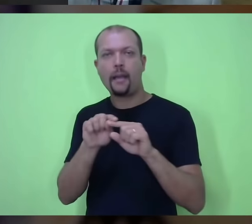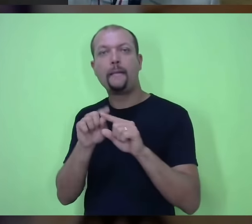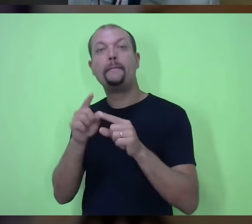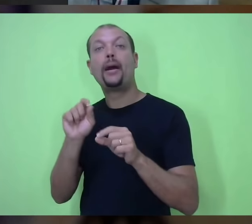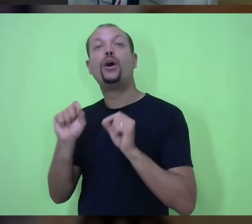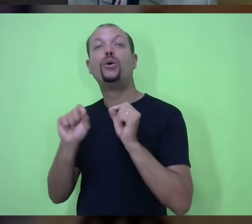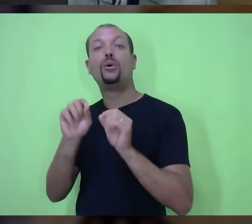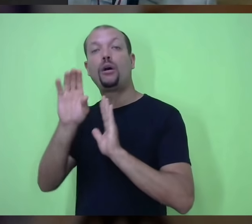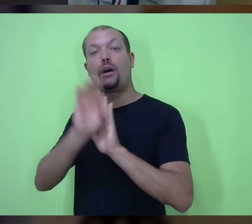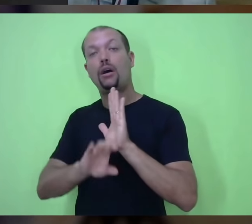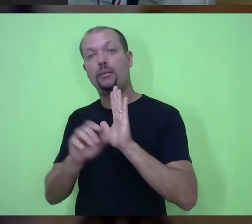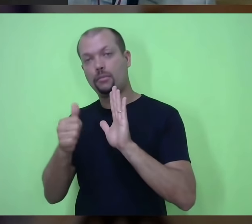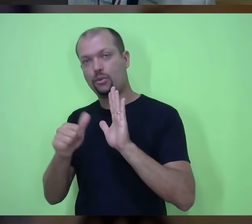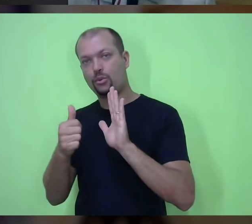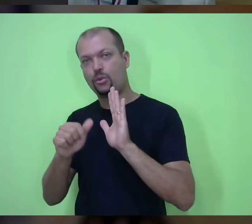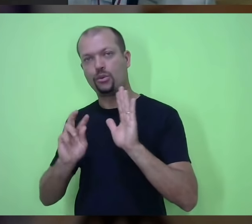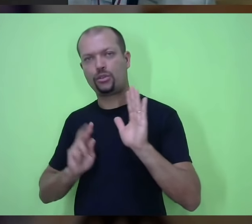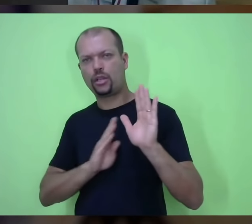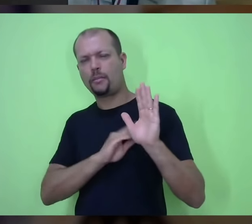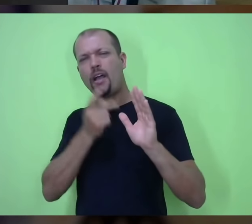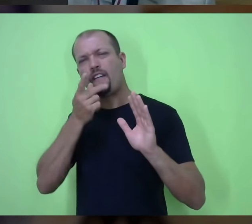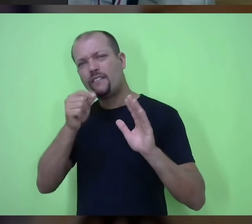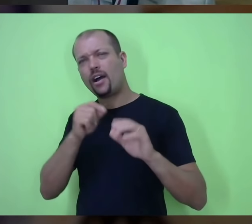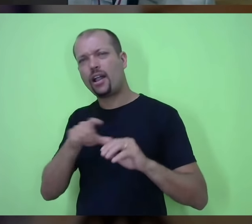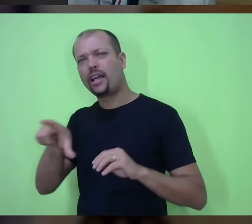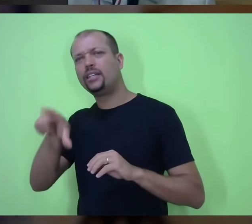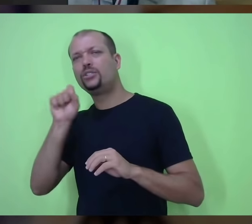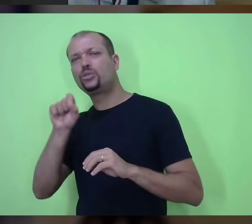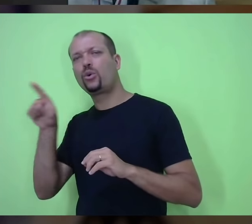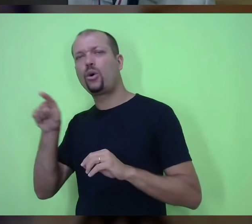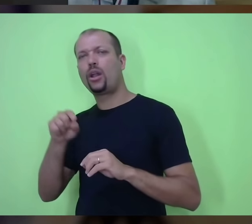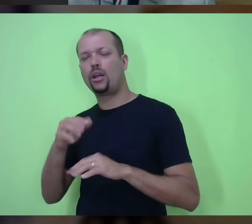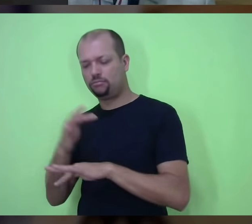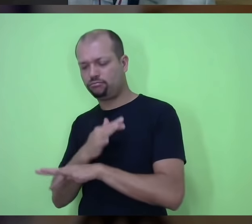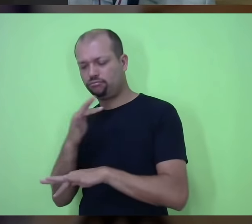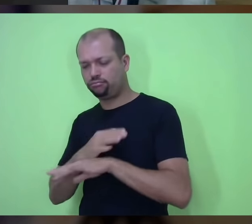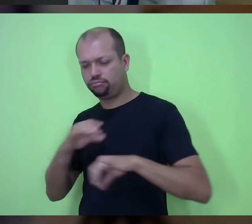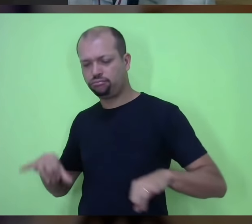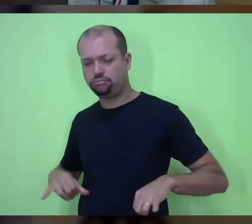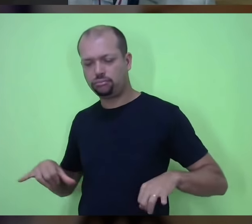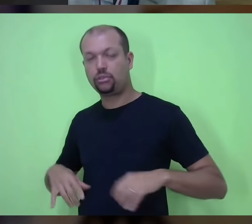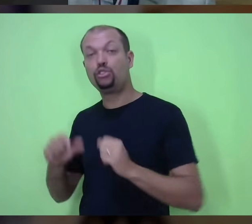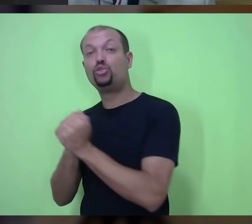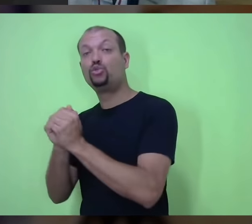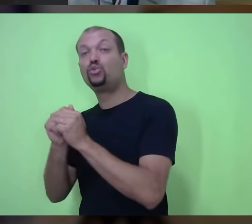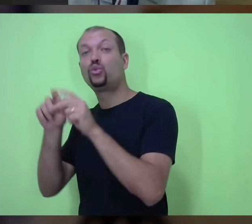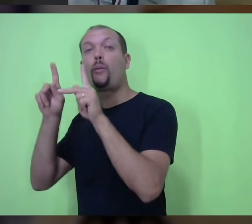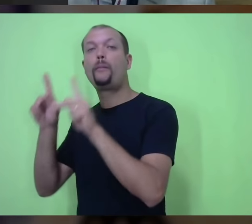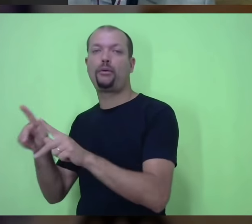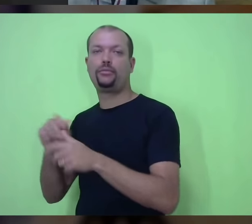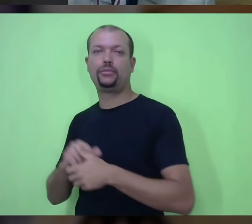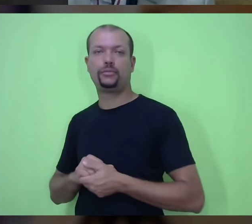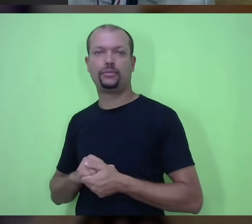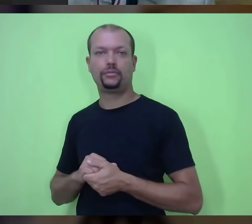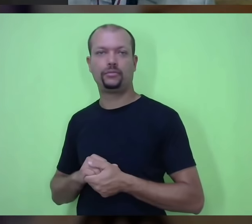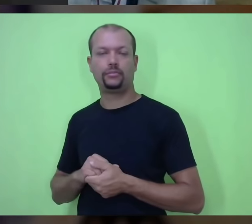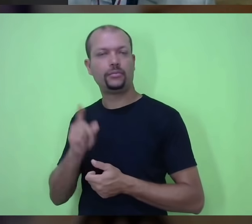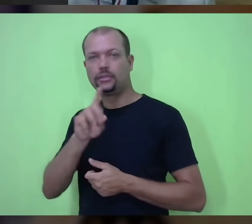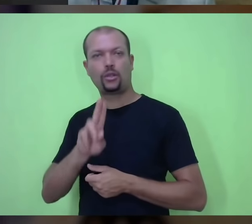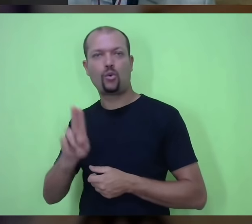lá no capítulo 11, ele fala assim: escolheu o seu maltratado junto com o povo de Deus. Não